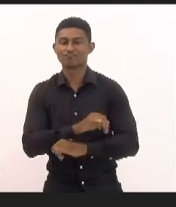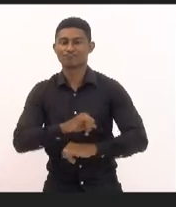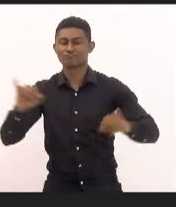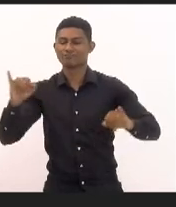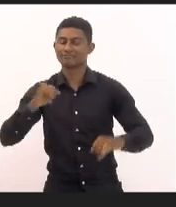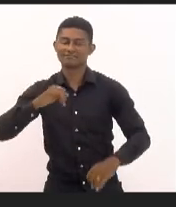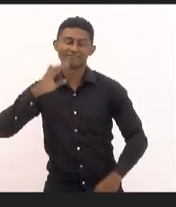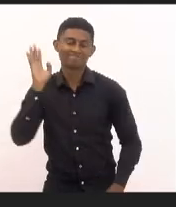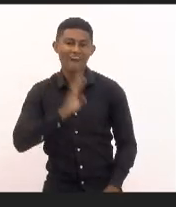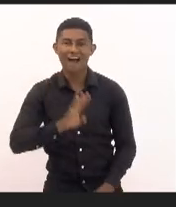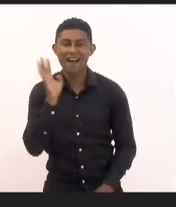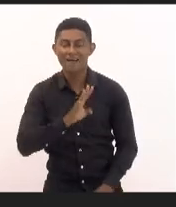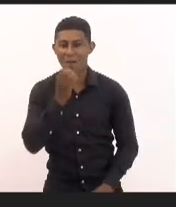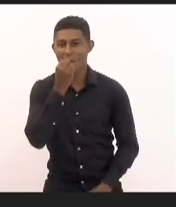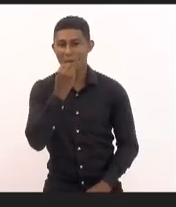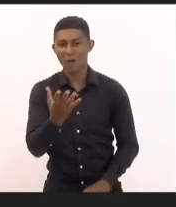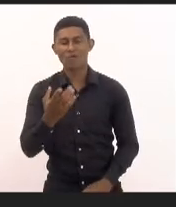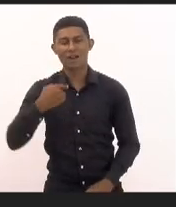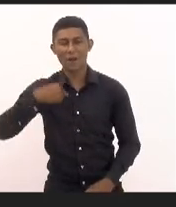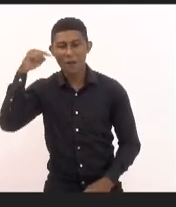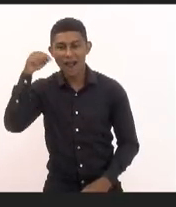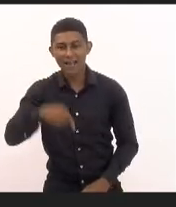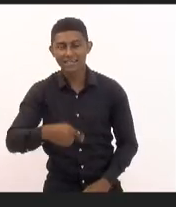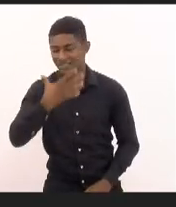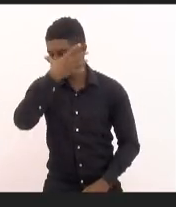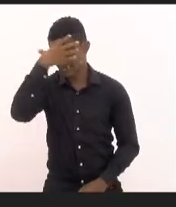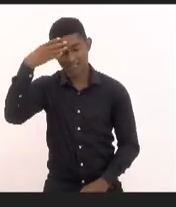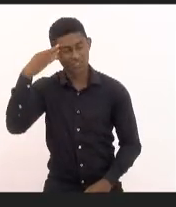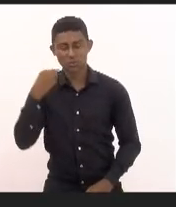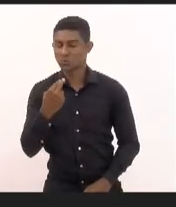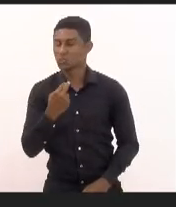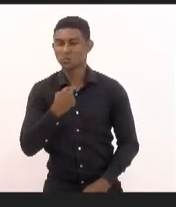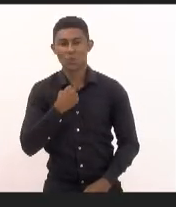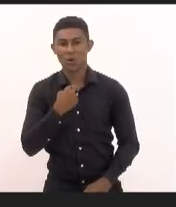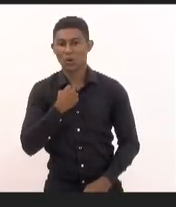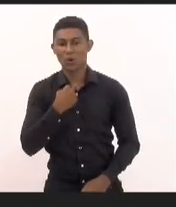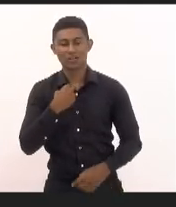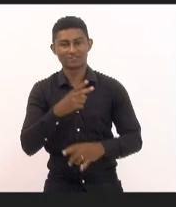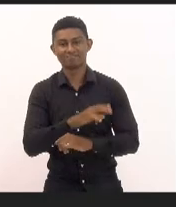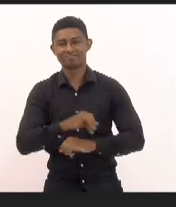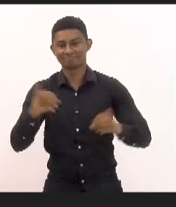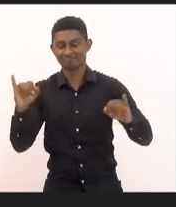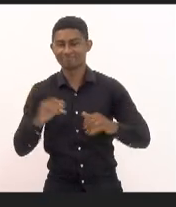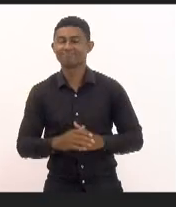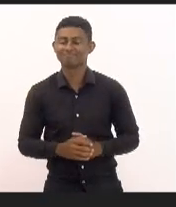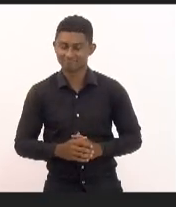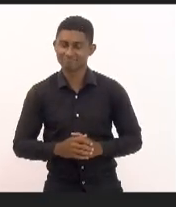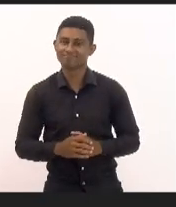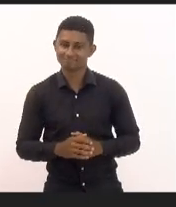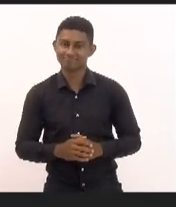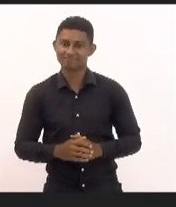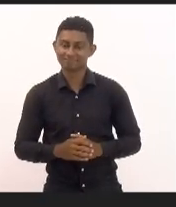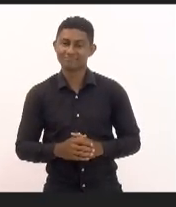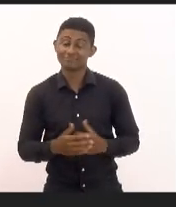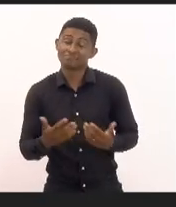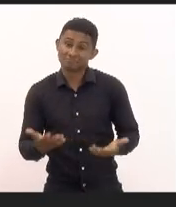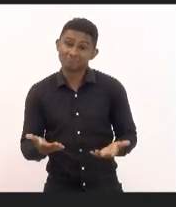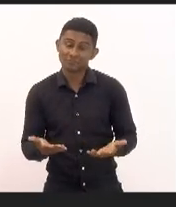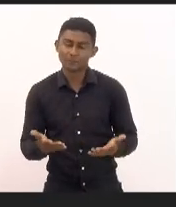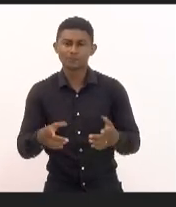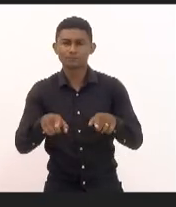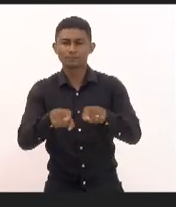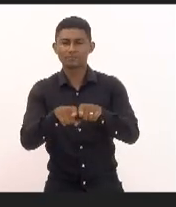bacana que eu não poderia deixar aqui de tá registrando, né, e falando aí um pouco mais